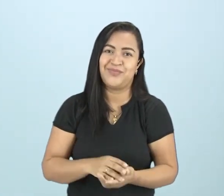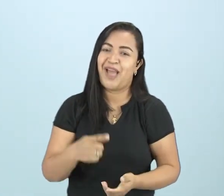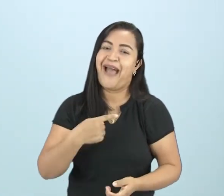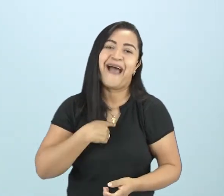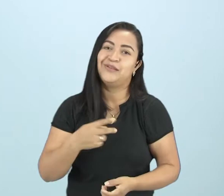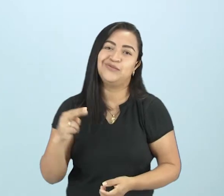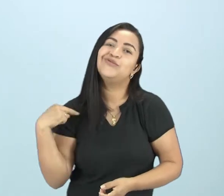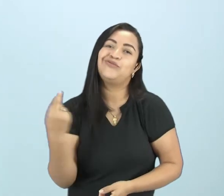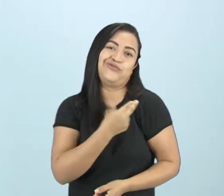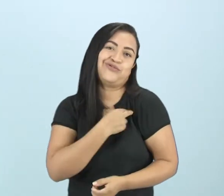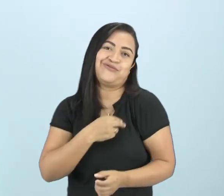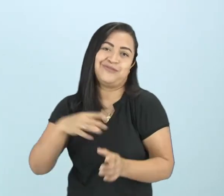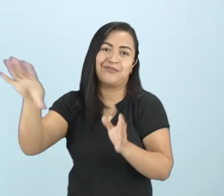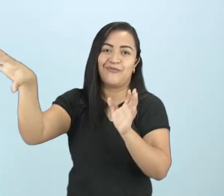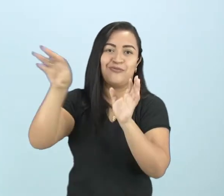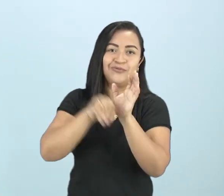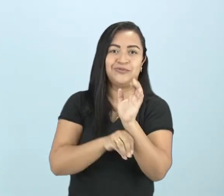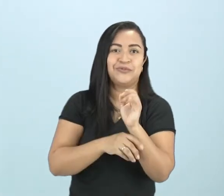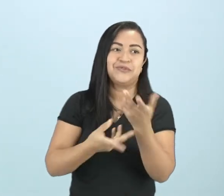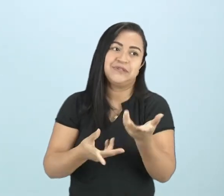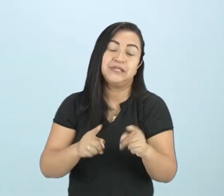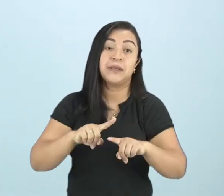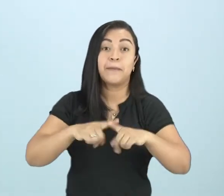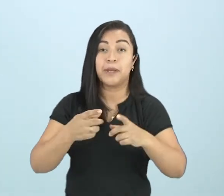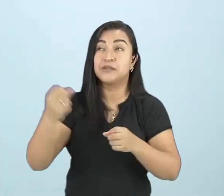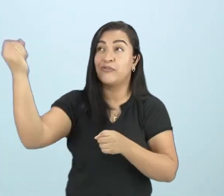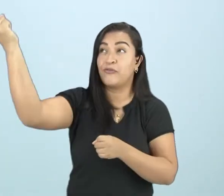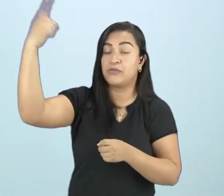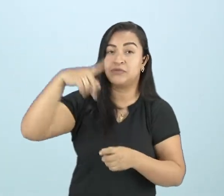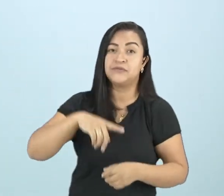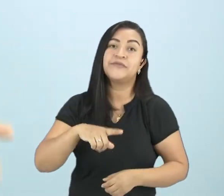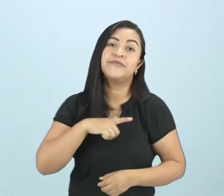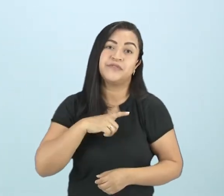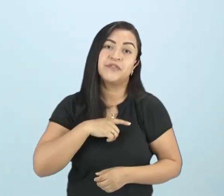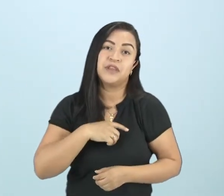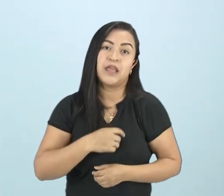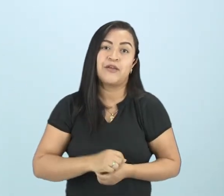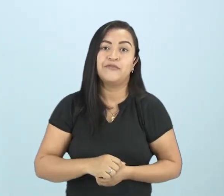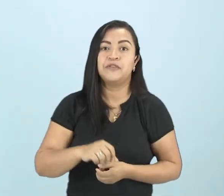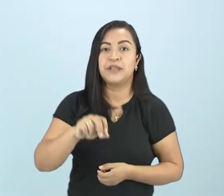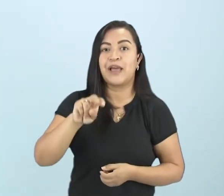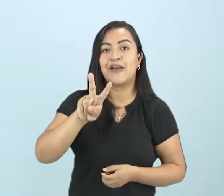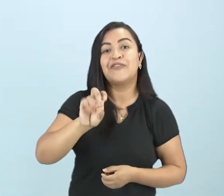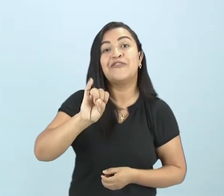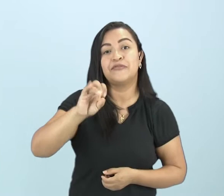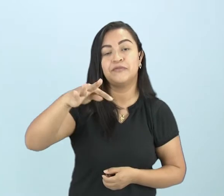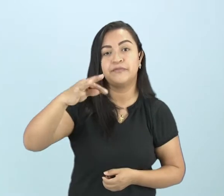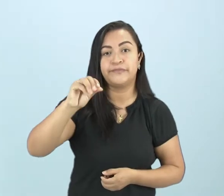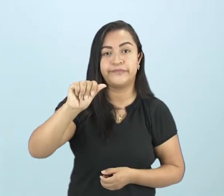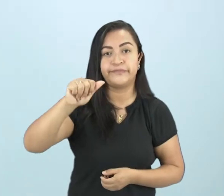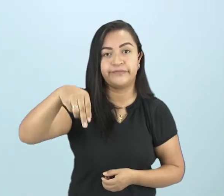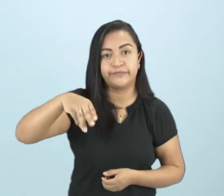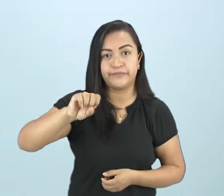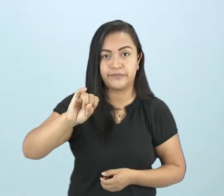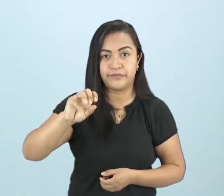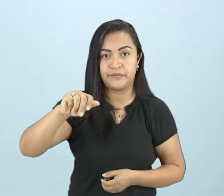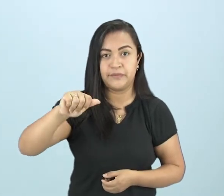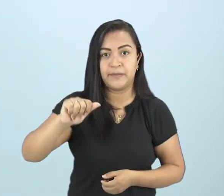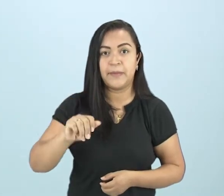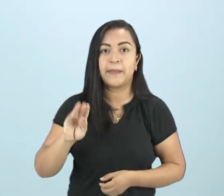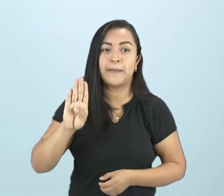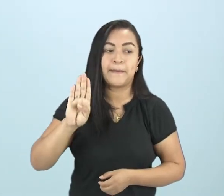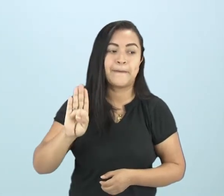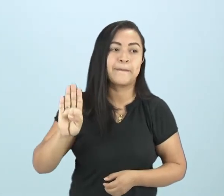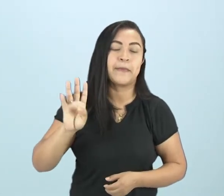sol é muito importante, principalmente na formação da vitamina D, B e outras vitaminas, no estímulo do nosso